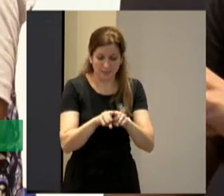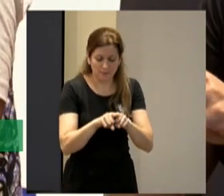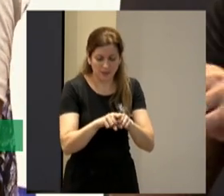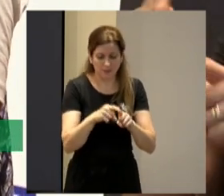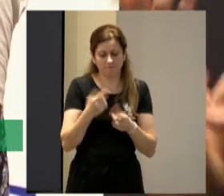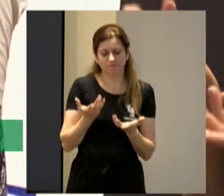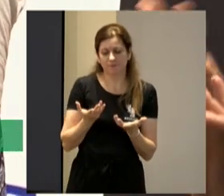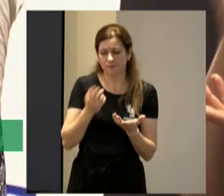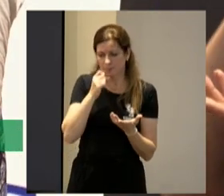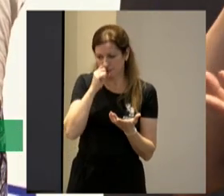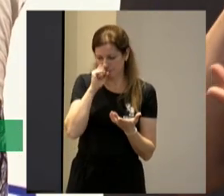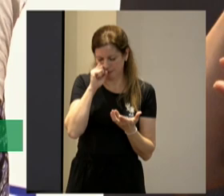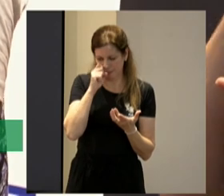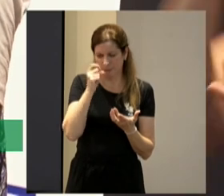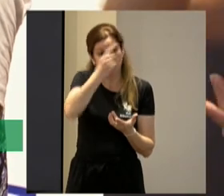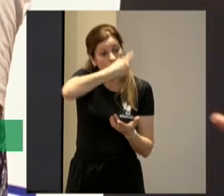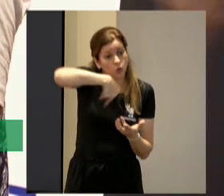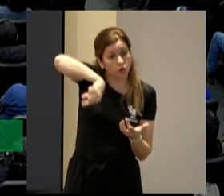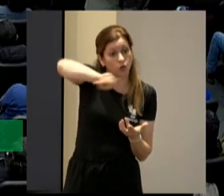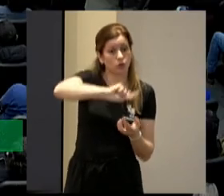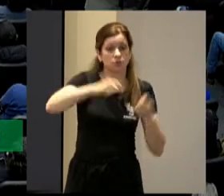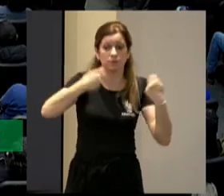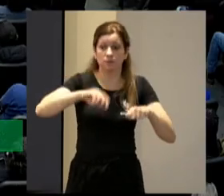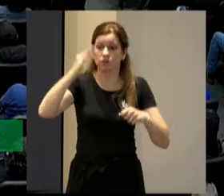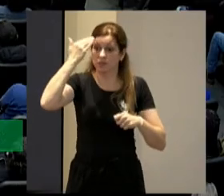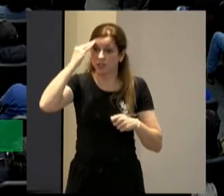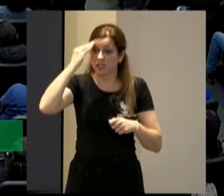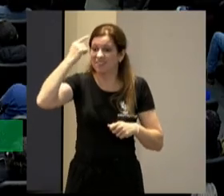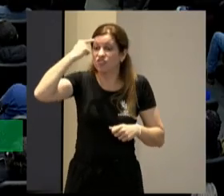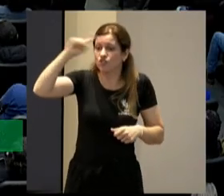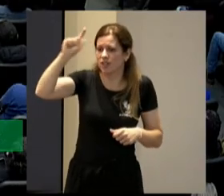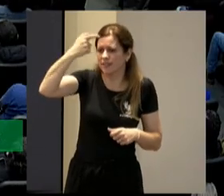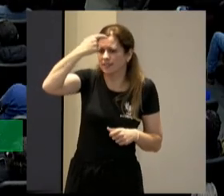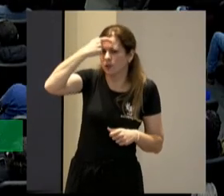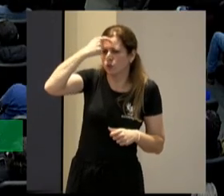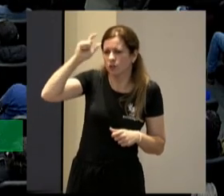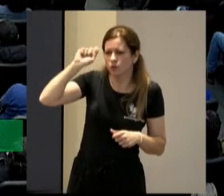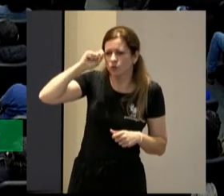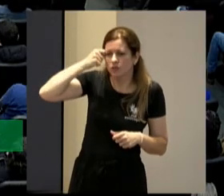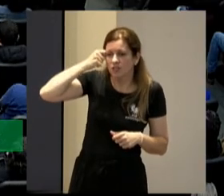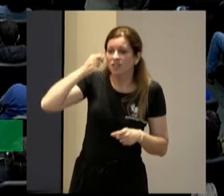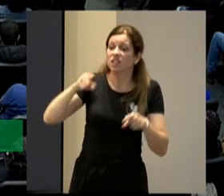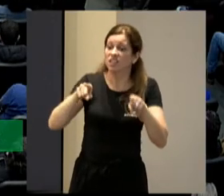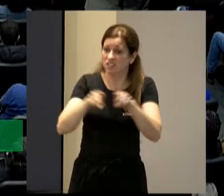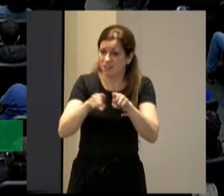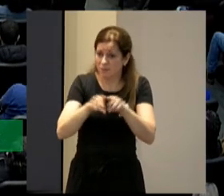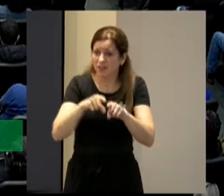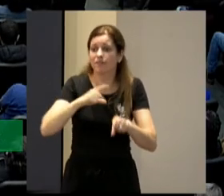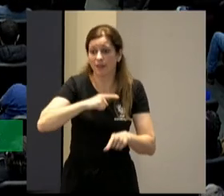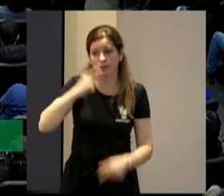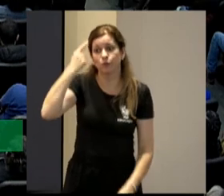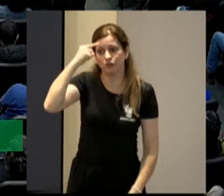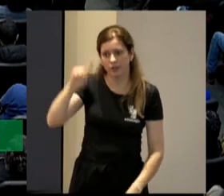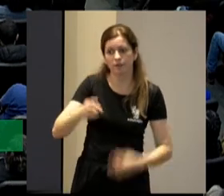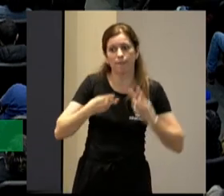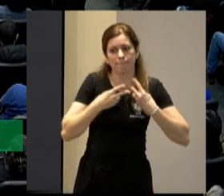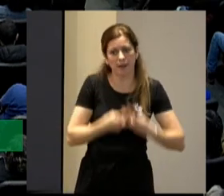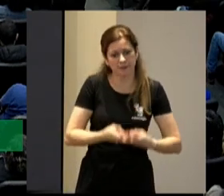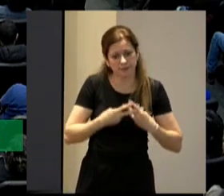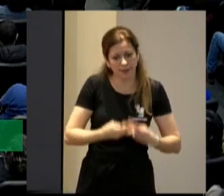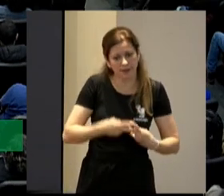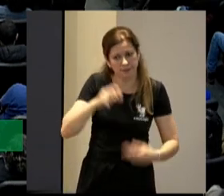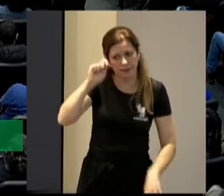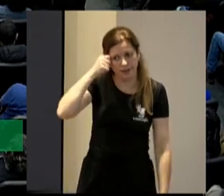dizer que a gente tem o dia da consciência negra, mas também tem o dia da paciência negra, né? Que